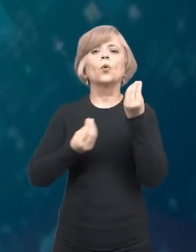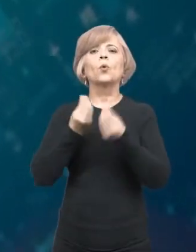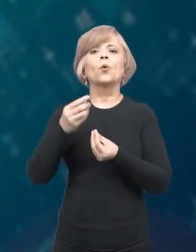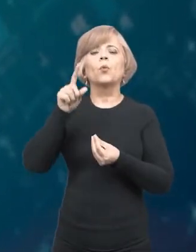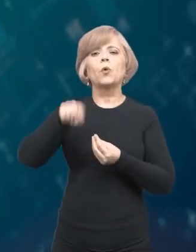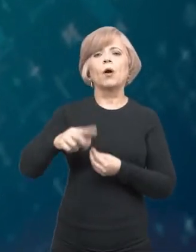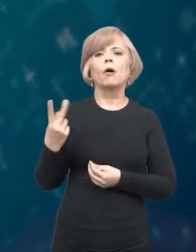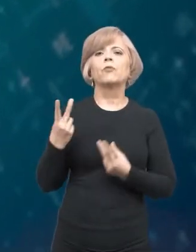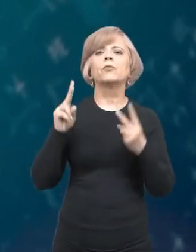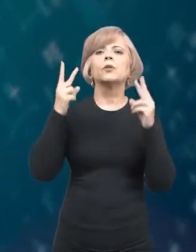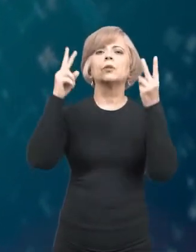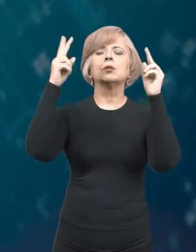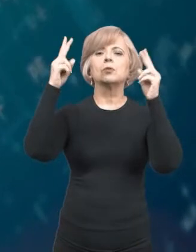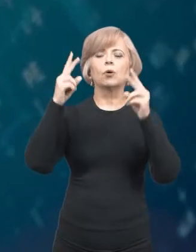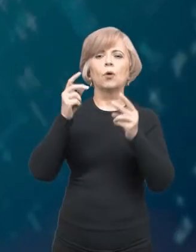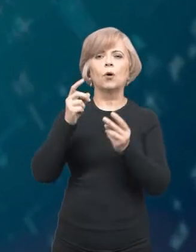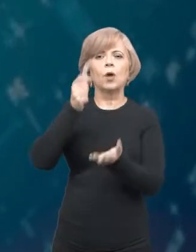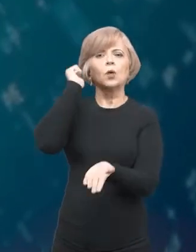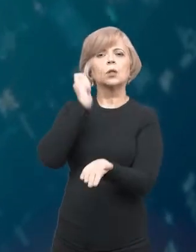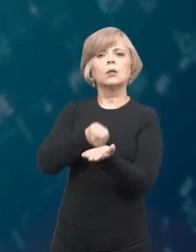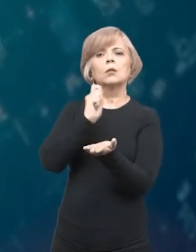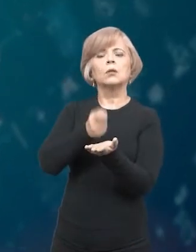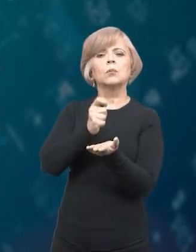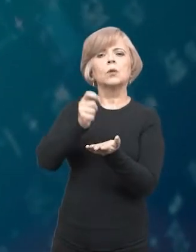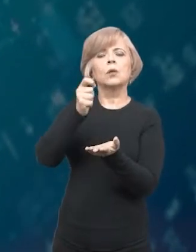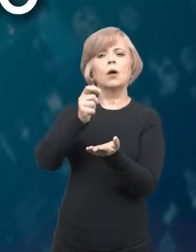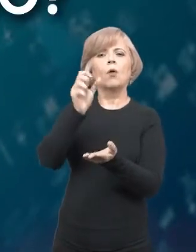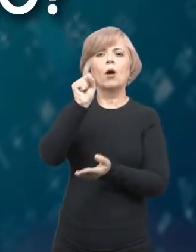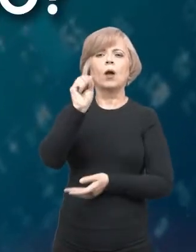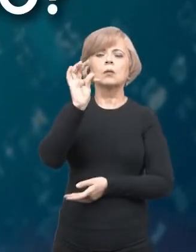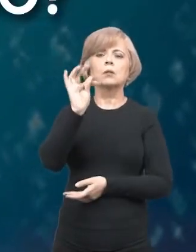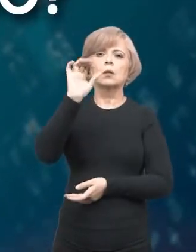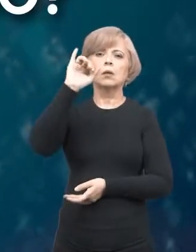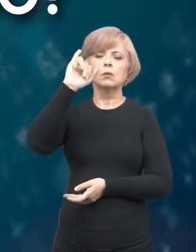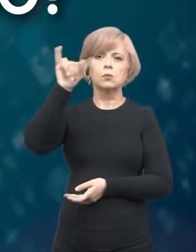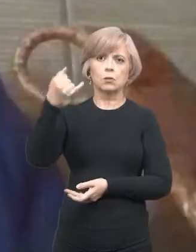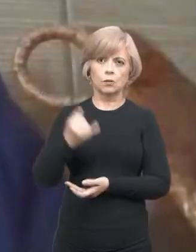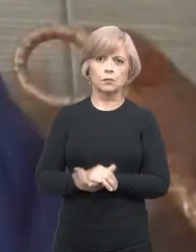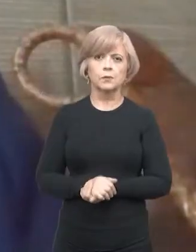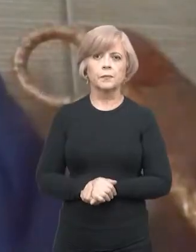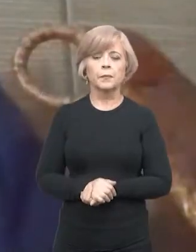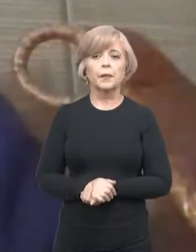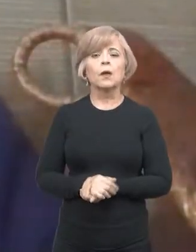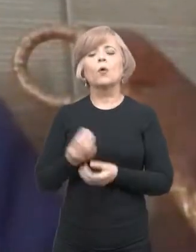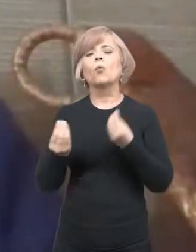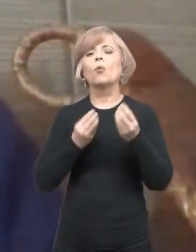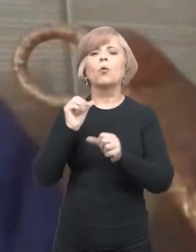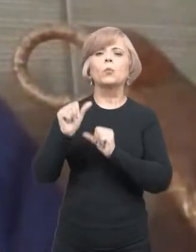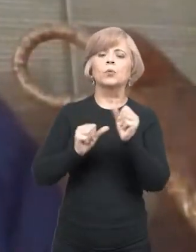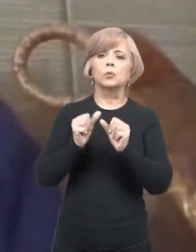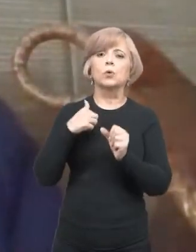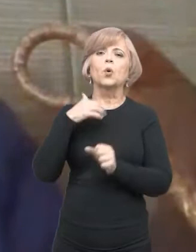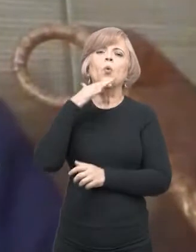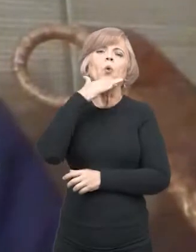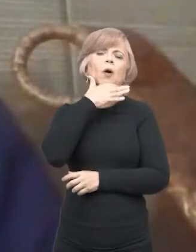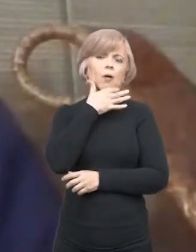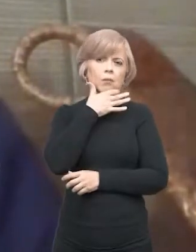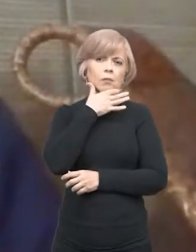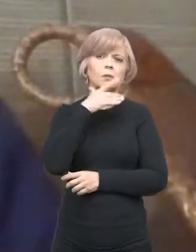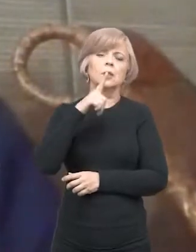essa atual vitória nos tribunais superiores muda as investigações do caso? Eu acho que vai ser muito